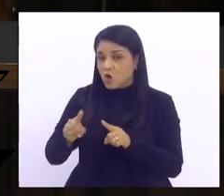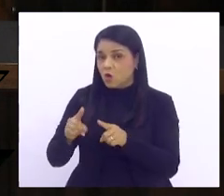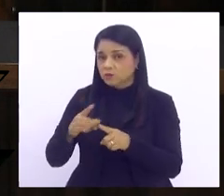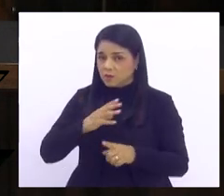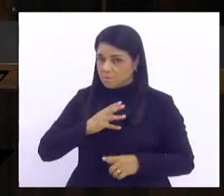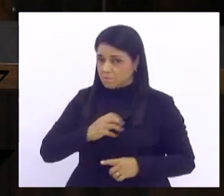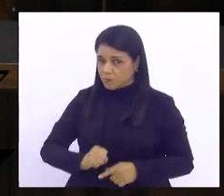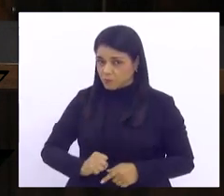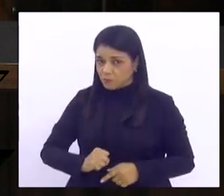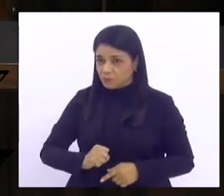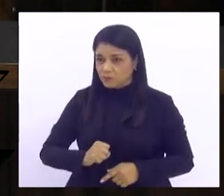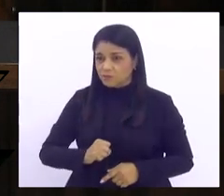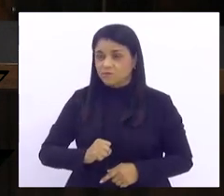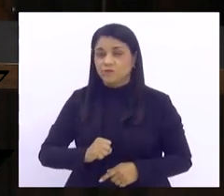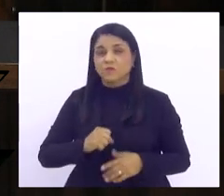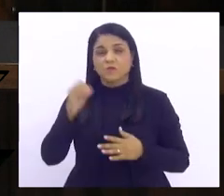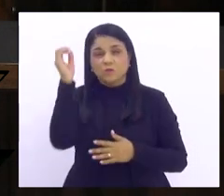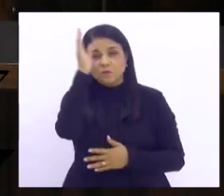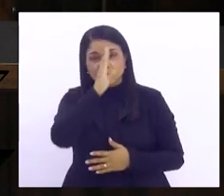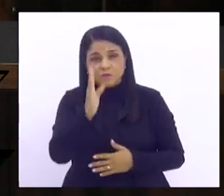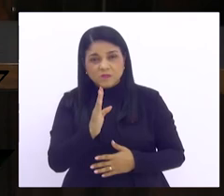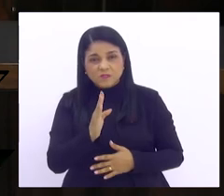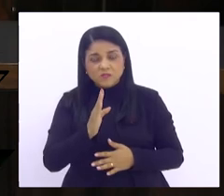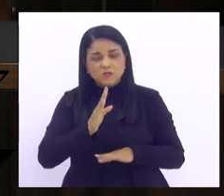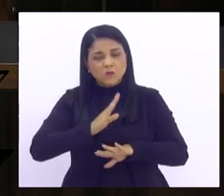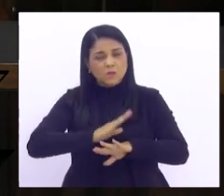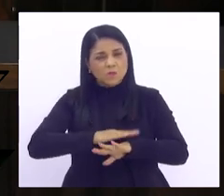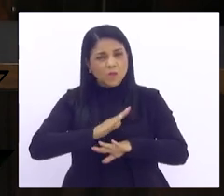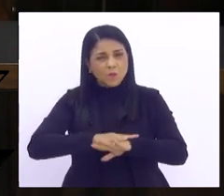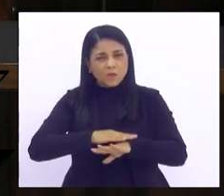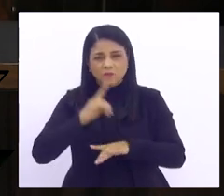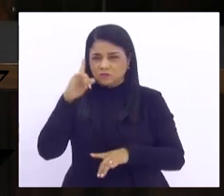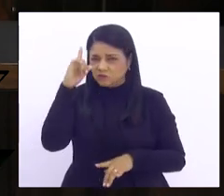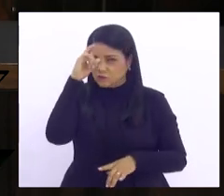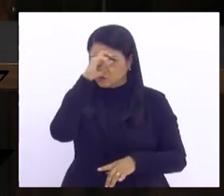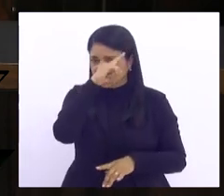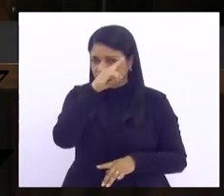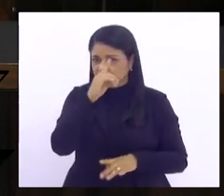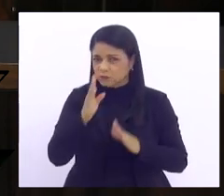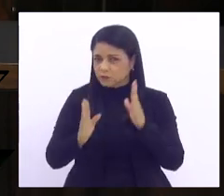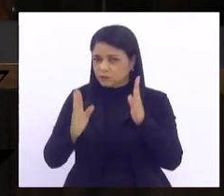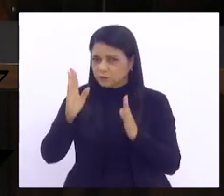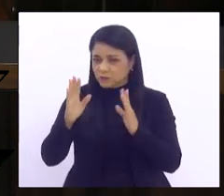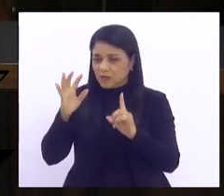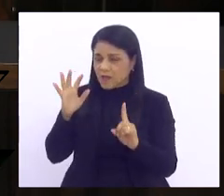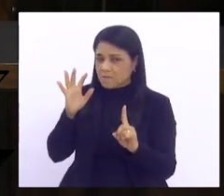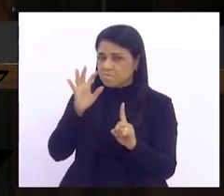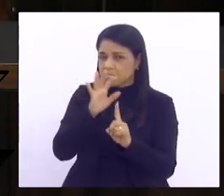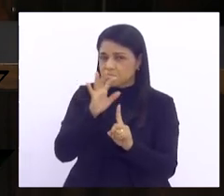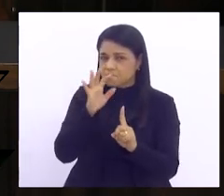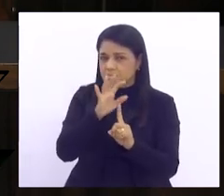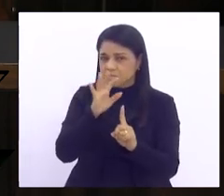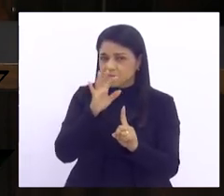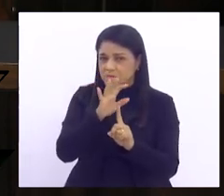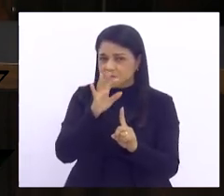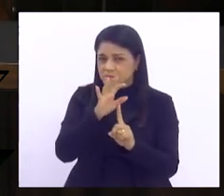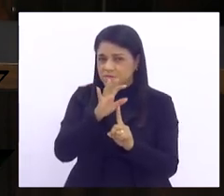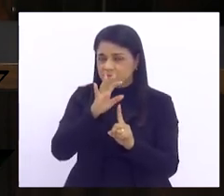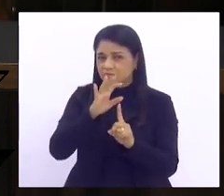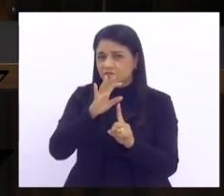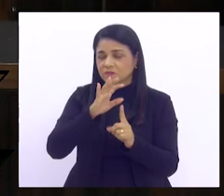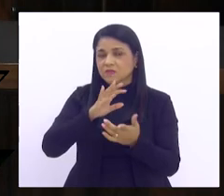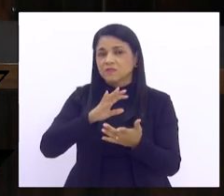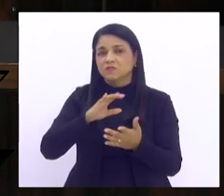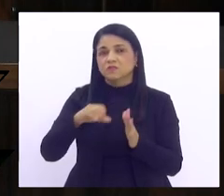aborto. O Brasil está vivendo um momento muito difícil, com a ameaça da possível descriminalização